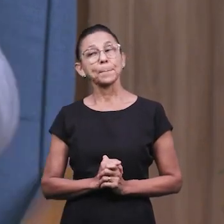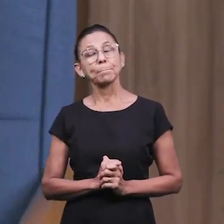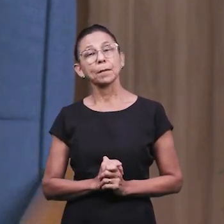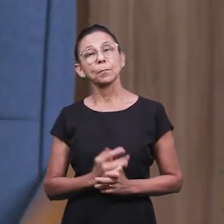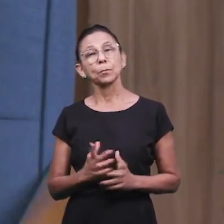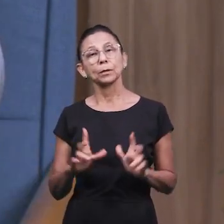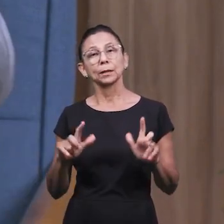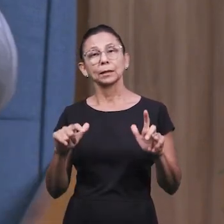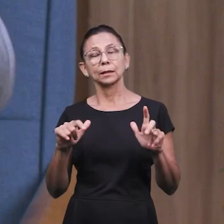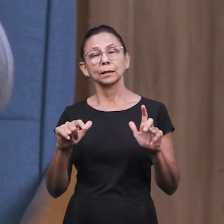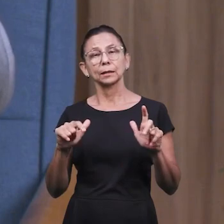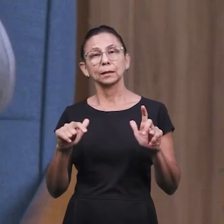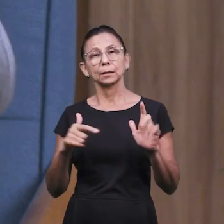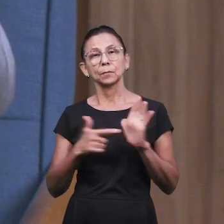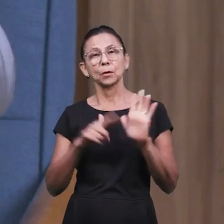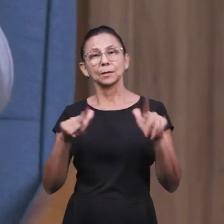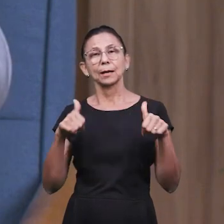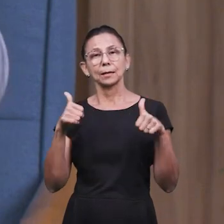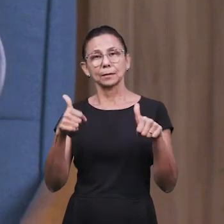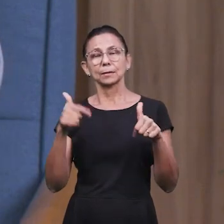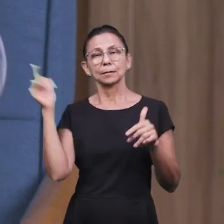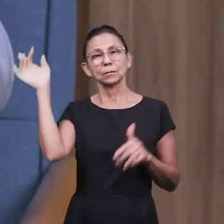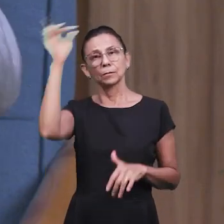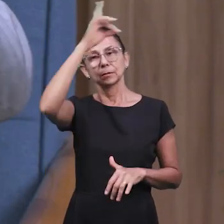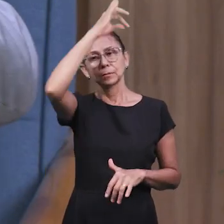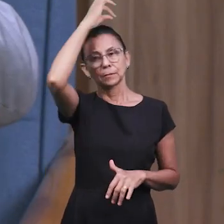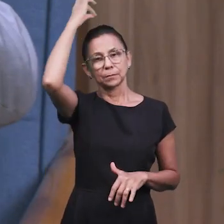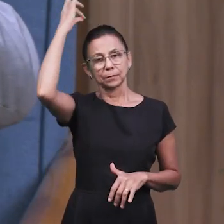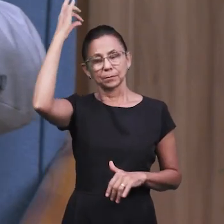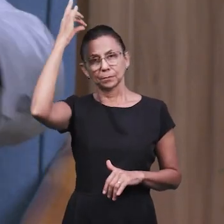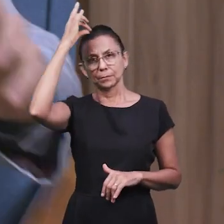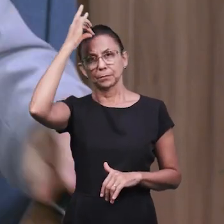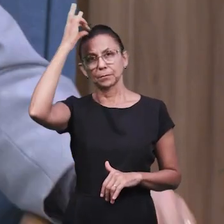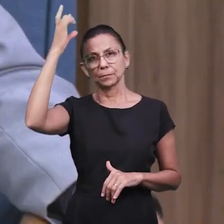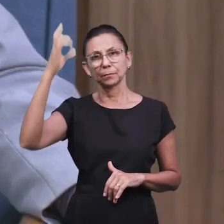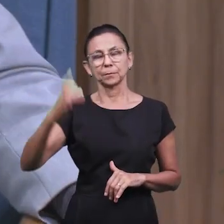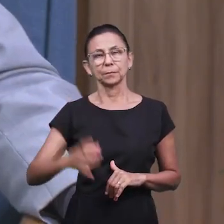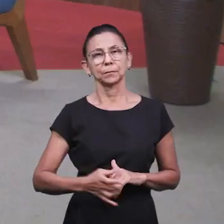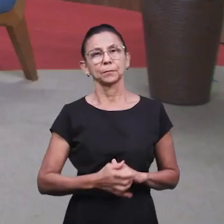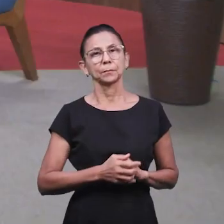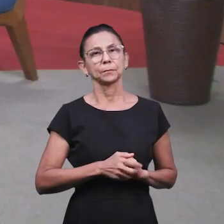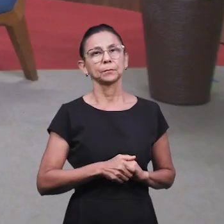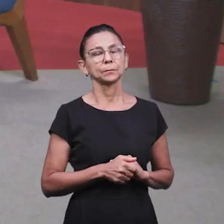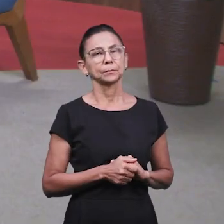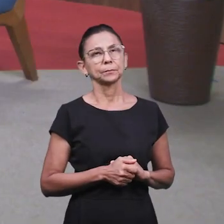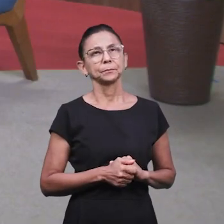Por isso essa expressão do verso primeiro. Então ali a gente já tem uma... Você vê que você